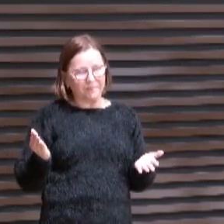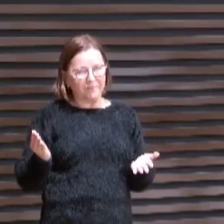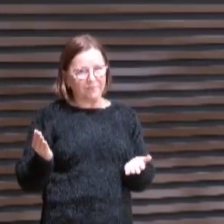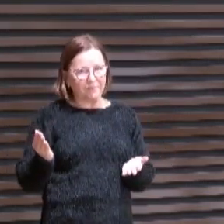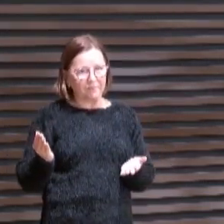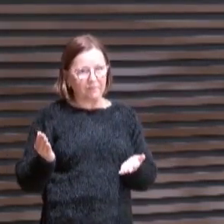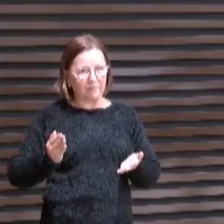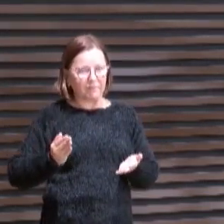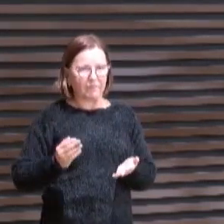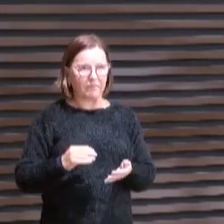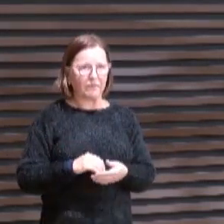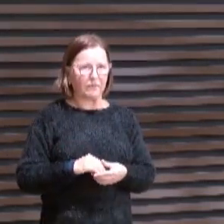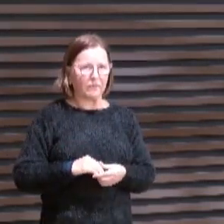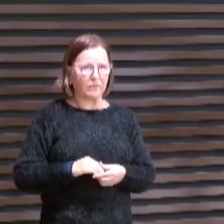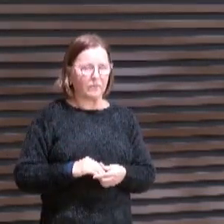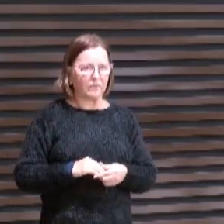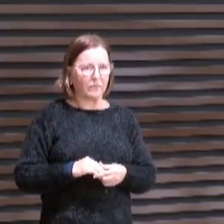E caiu.